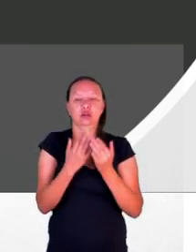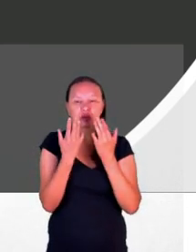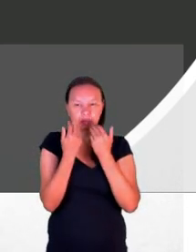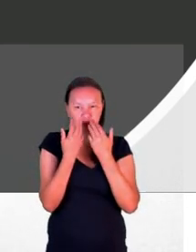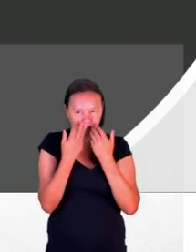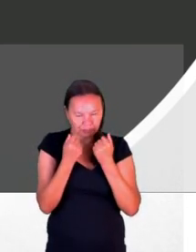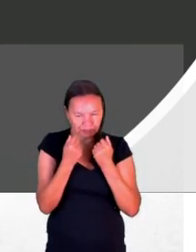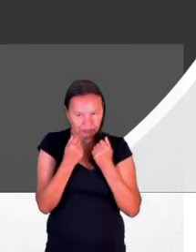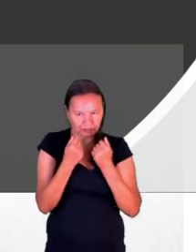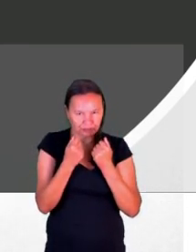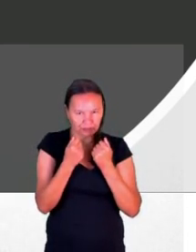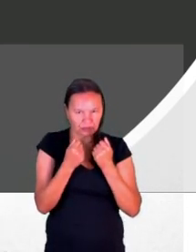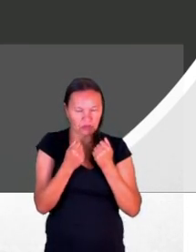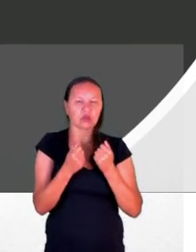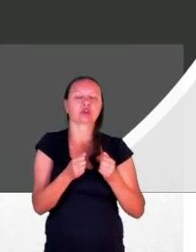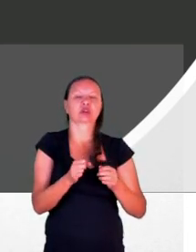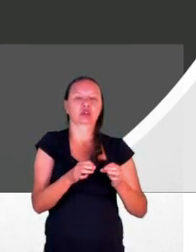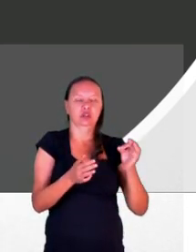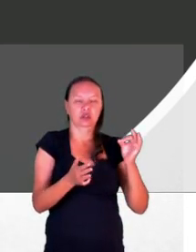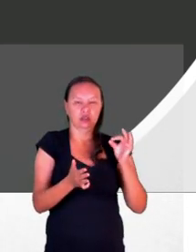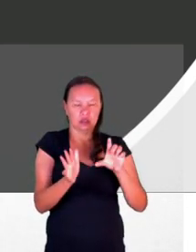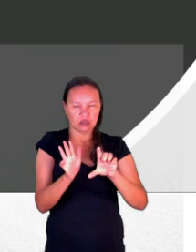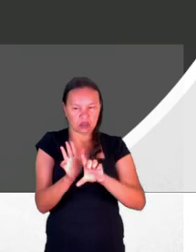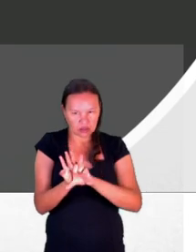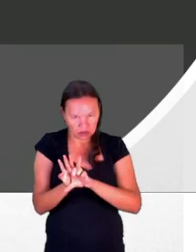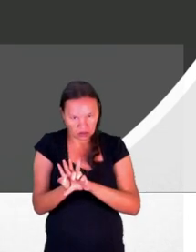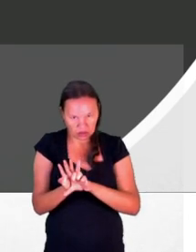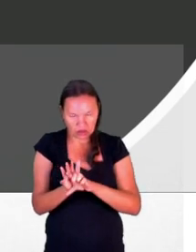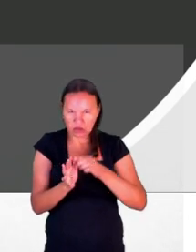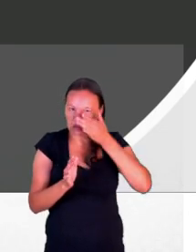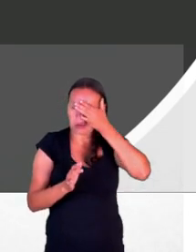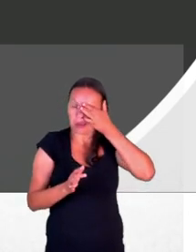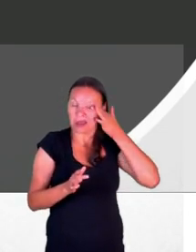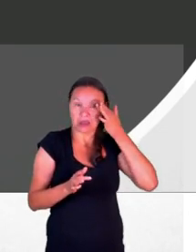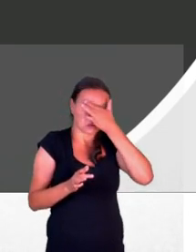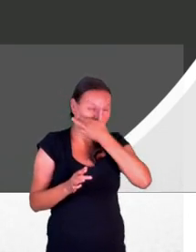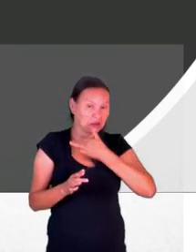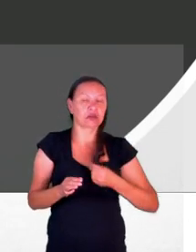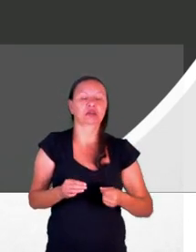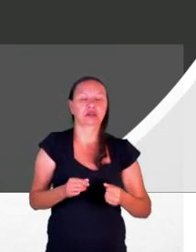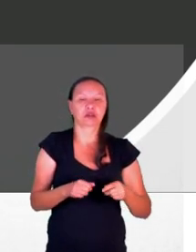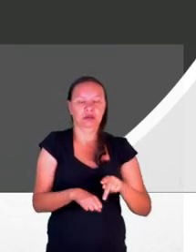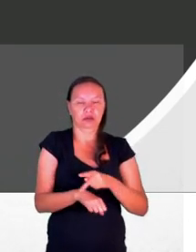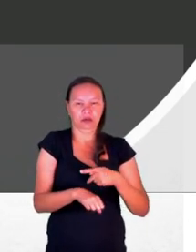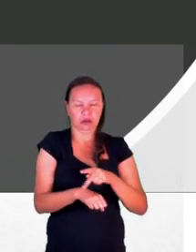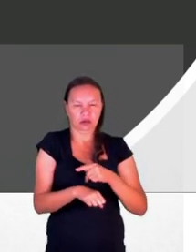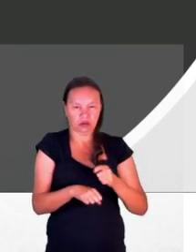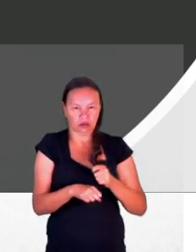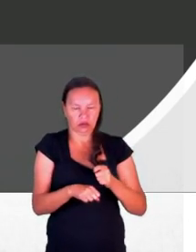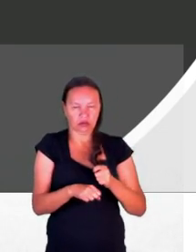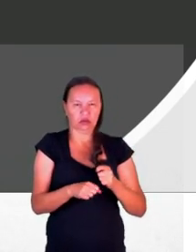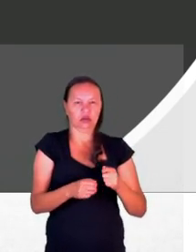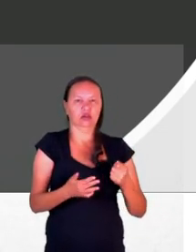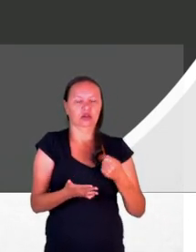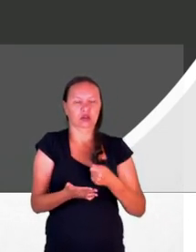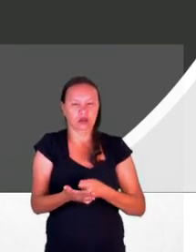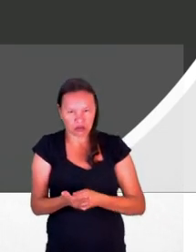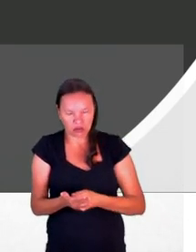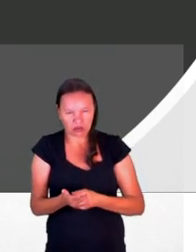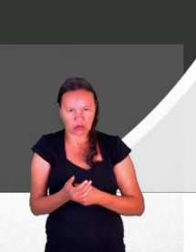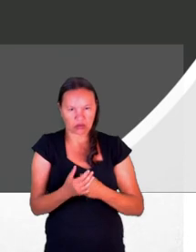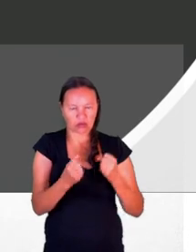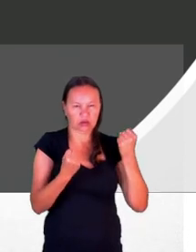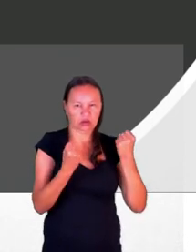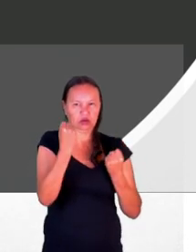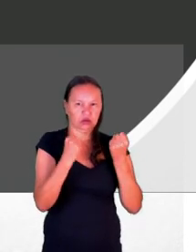a obrigação de proteger requer Que medidas sejam tomadas pelo Estado para garantir que a empresa